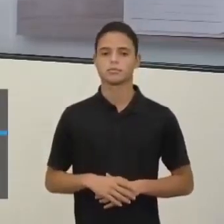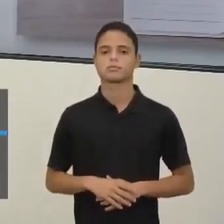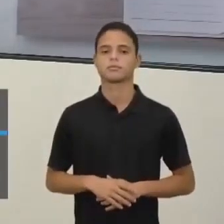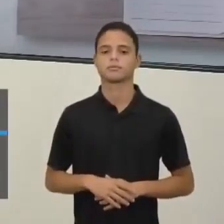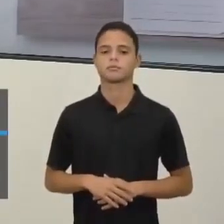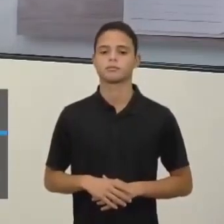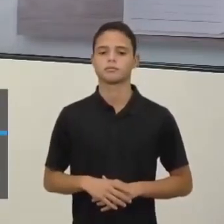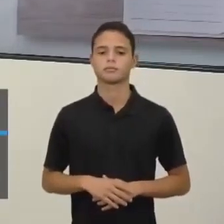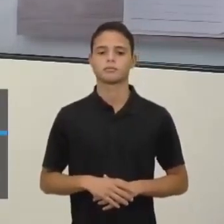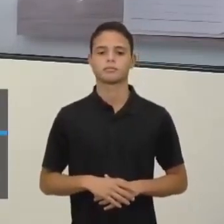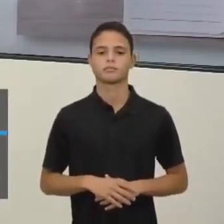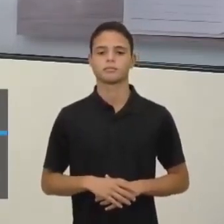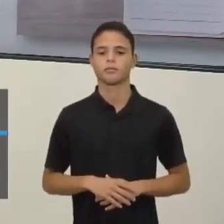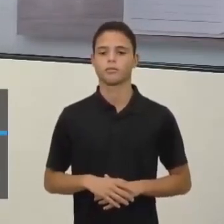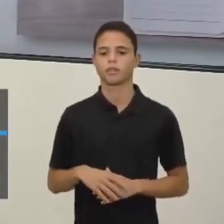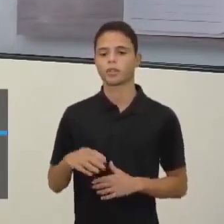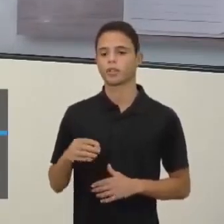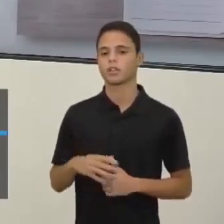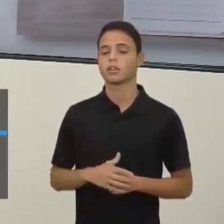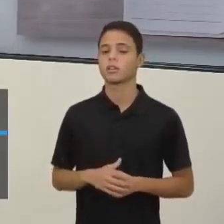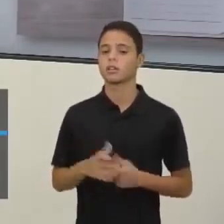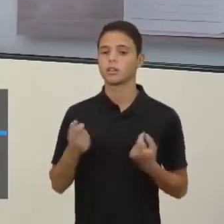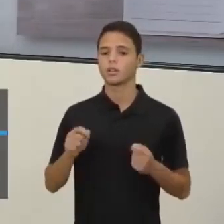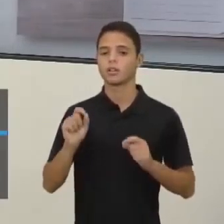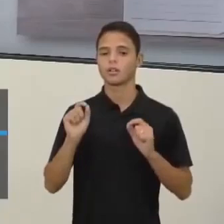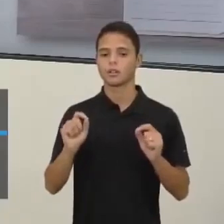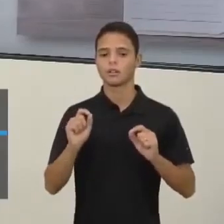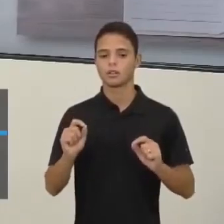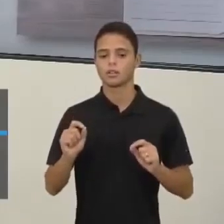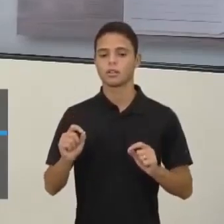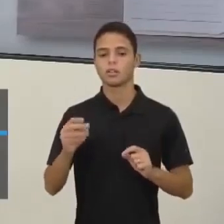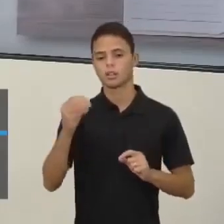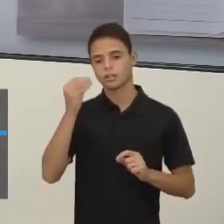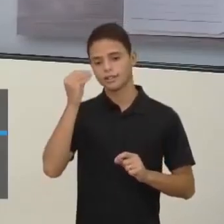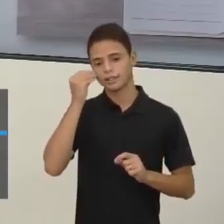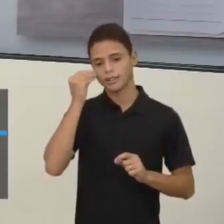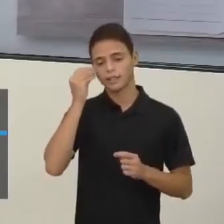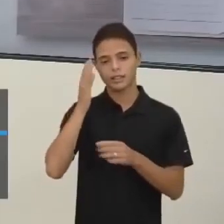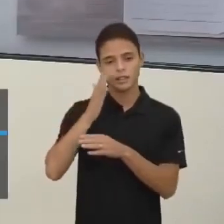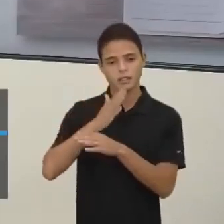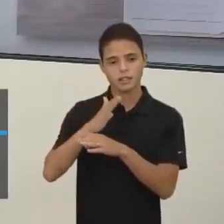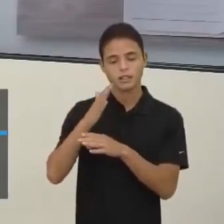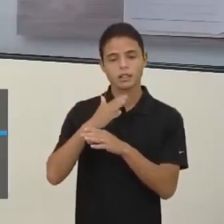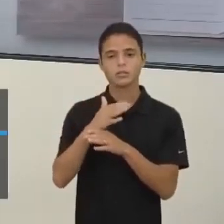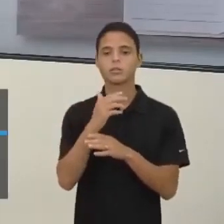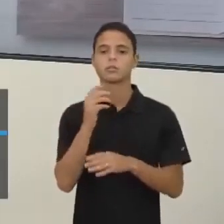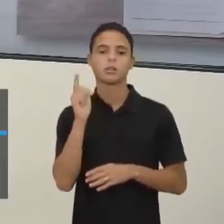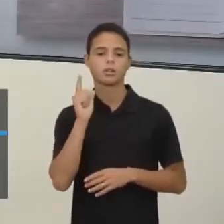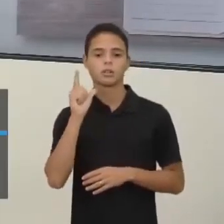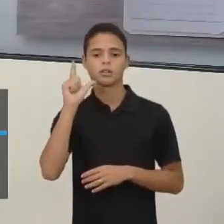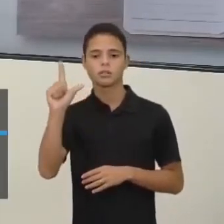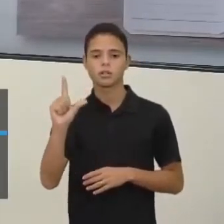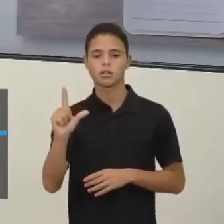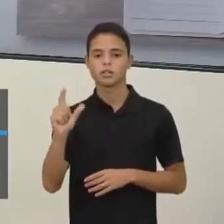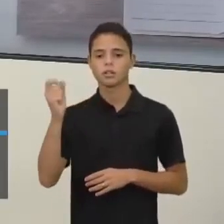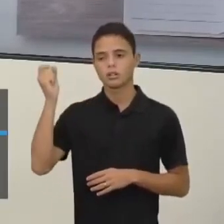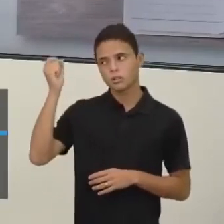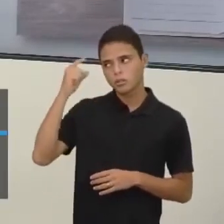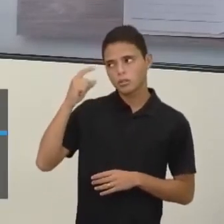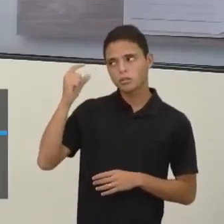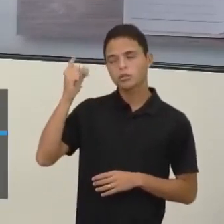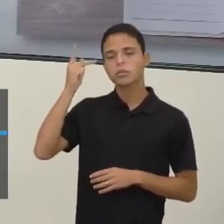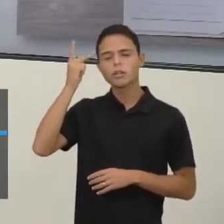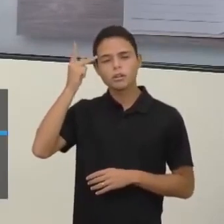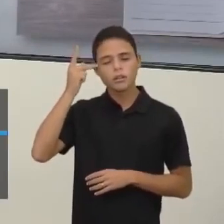assim. Então a gente tem que fazer meio que uma musculação dedal pra gente conseguir tirar som. É bem natural